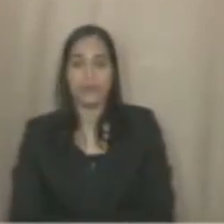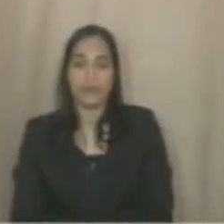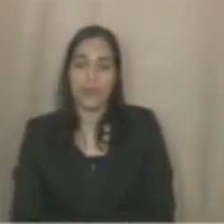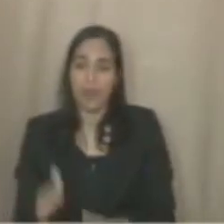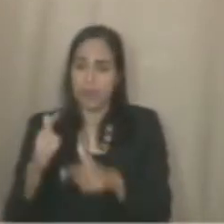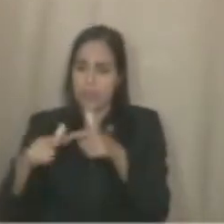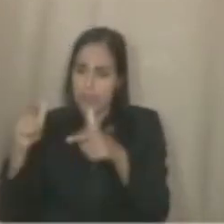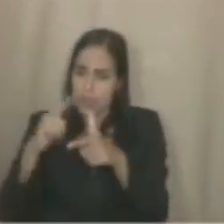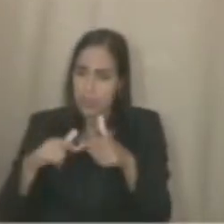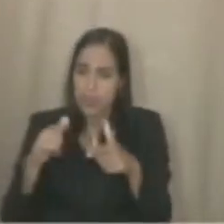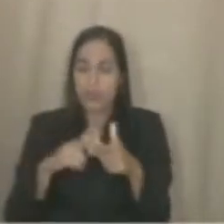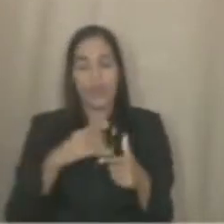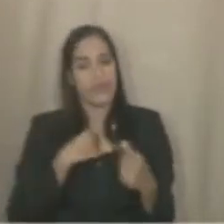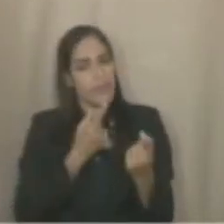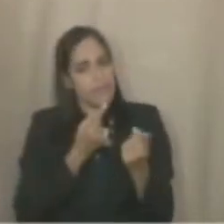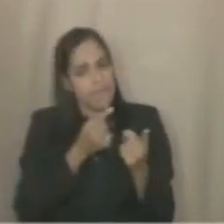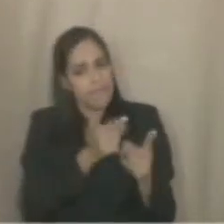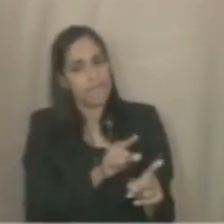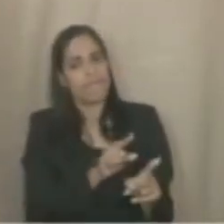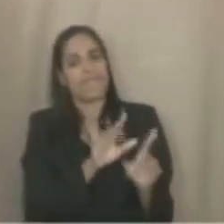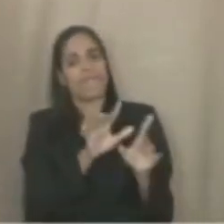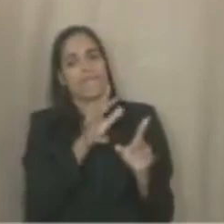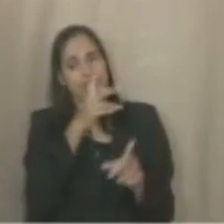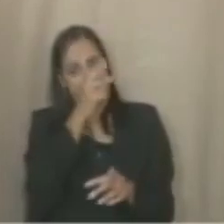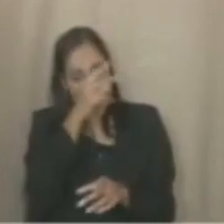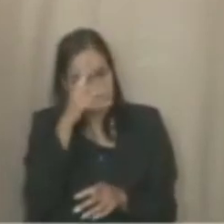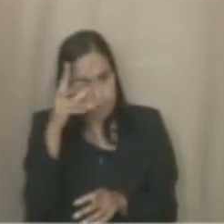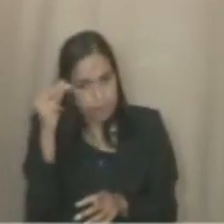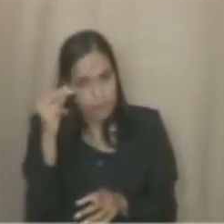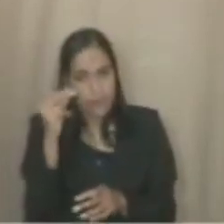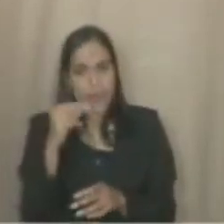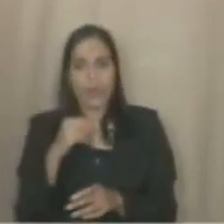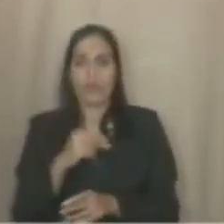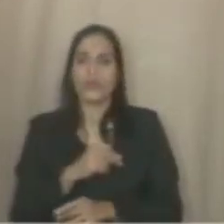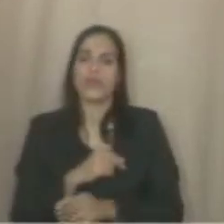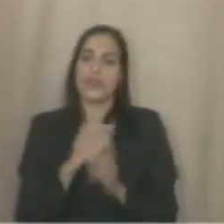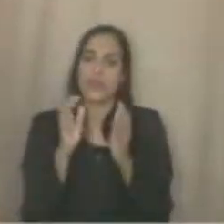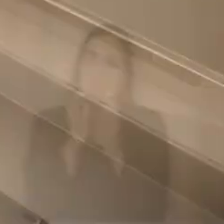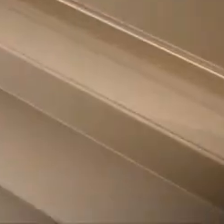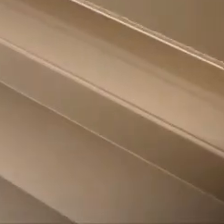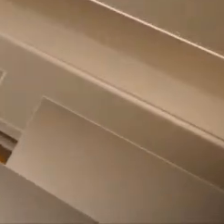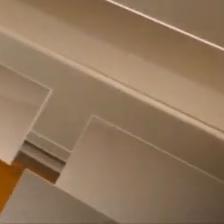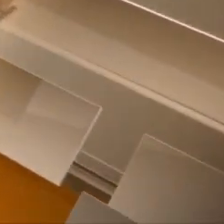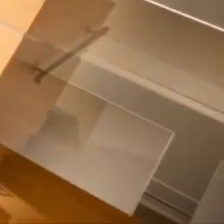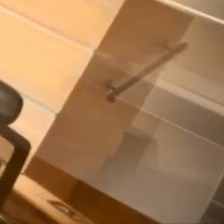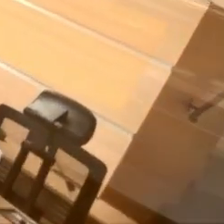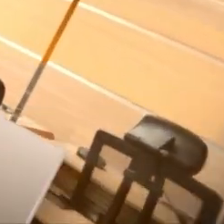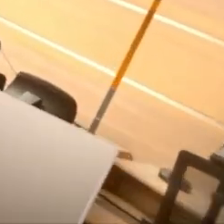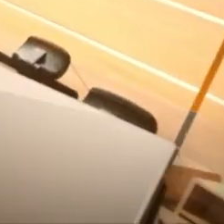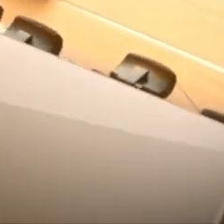eu venho aqui provocar a Prefeitura do Recife. Eu estou fazendo aqui um alerta.